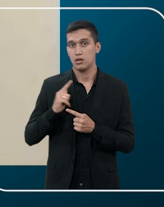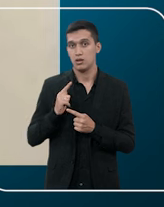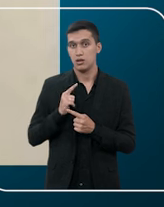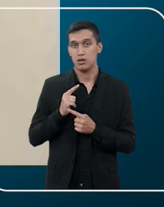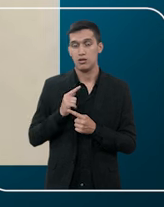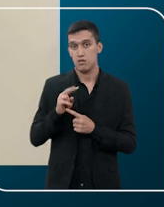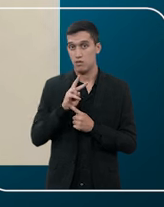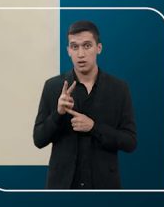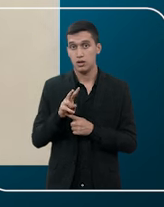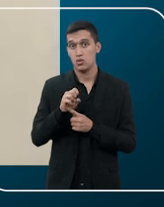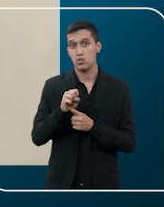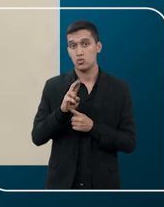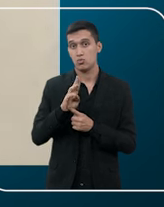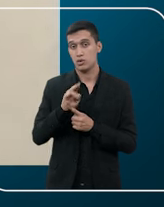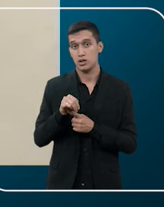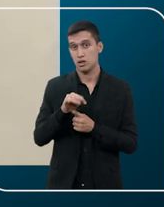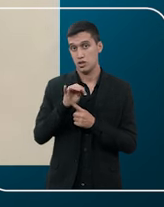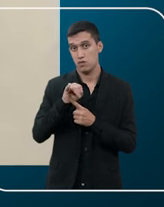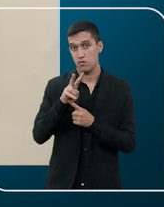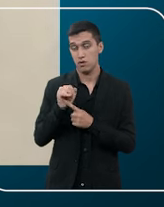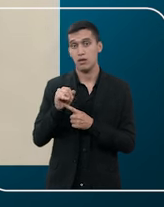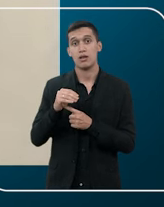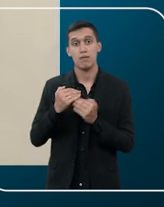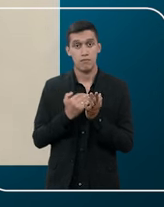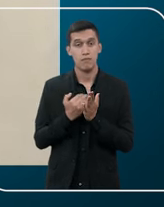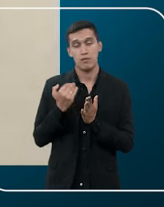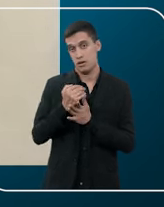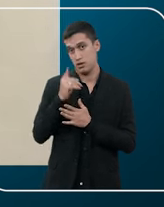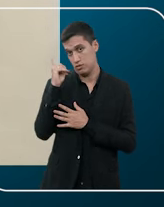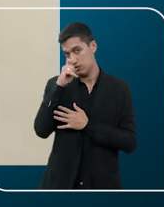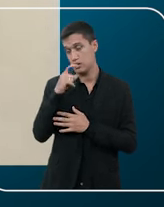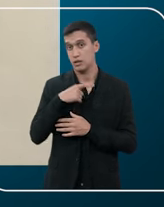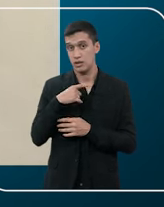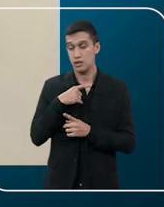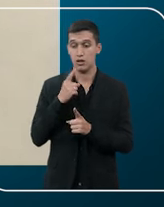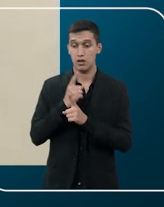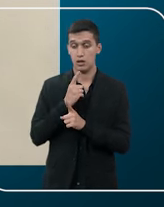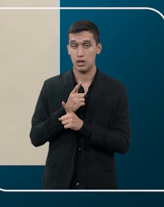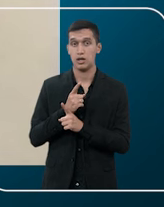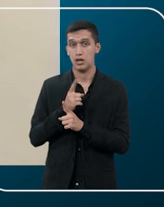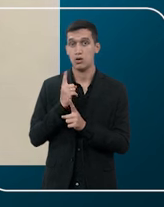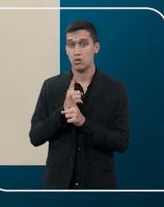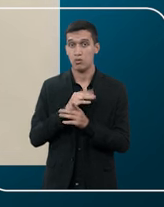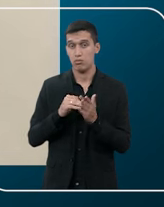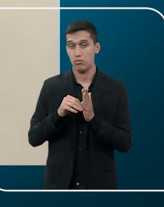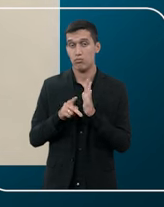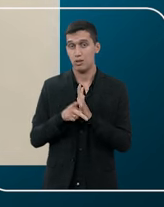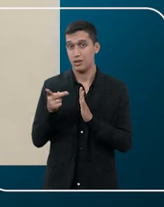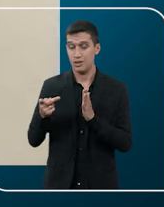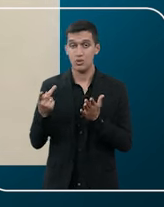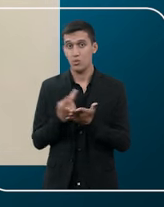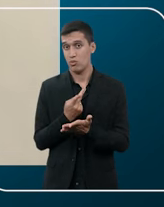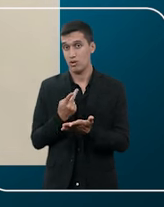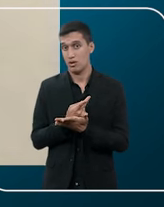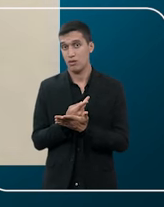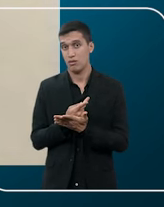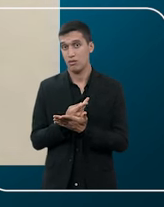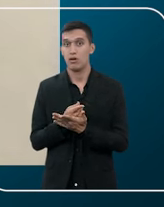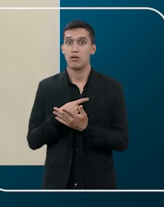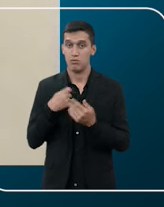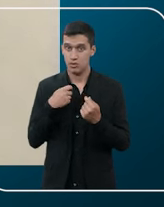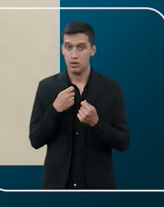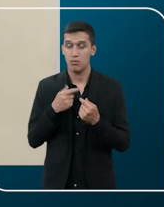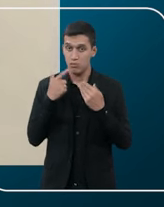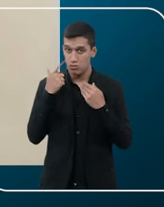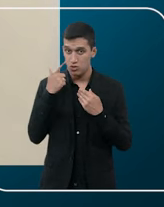subjetiva e é mais difícil de ter a caracterização do erro médico, que eu vou ter que demonstrar mais uma